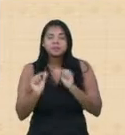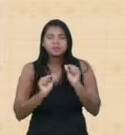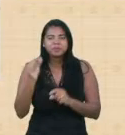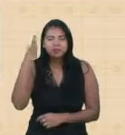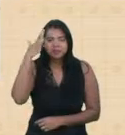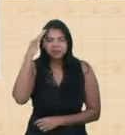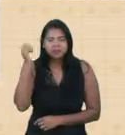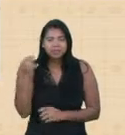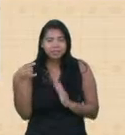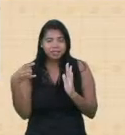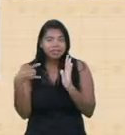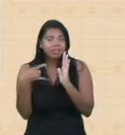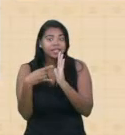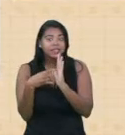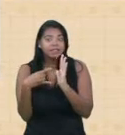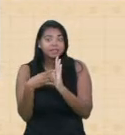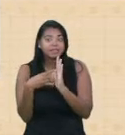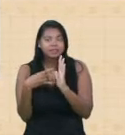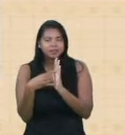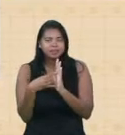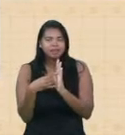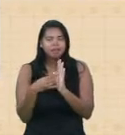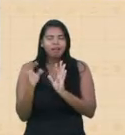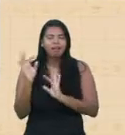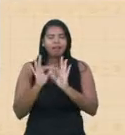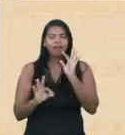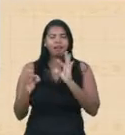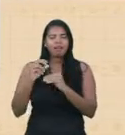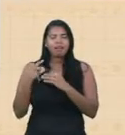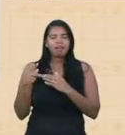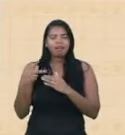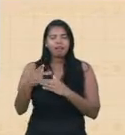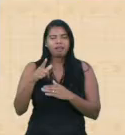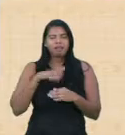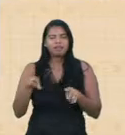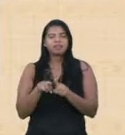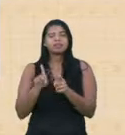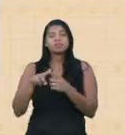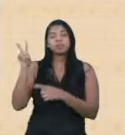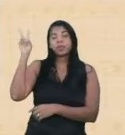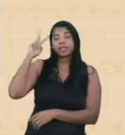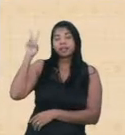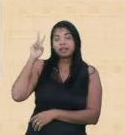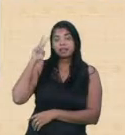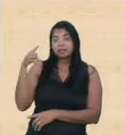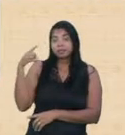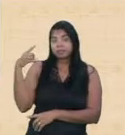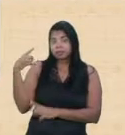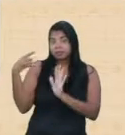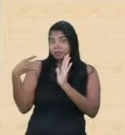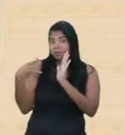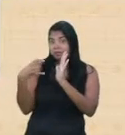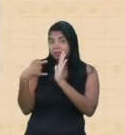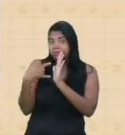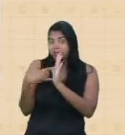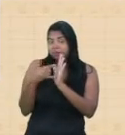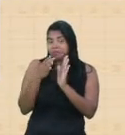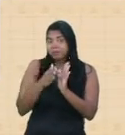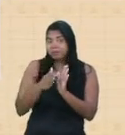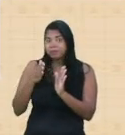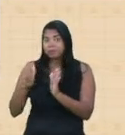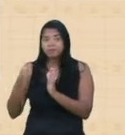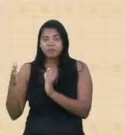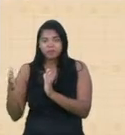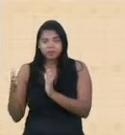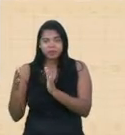os ímãs? Precisamos saber das atrações e repulsões que o ímã tem. Lembrando que esse ímã, ele vai ser dividido em polos, que nós já